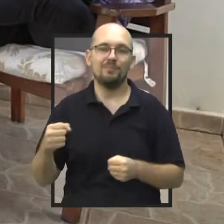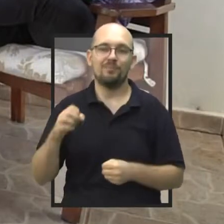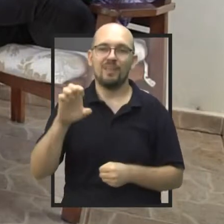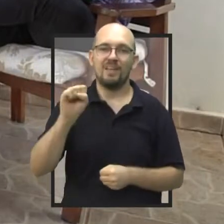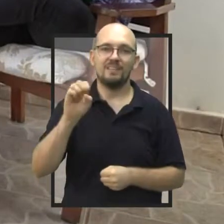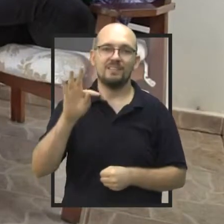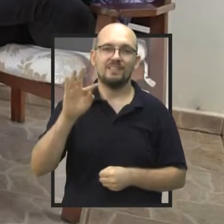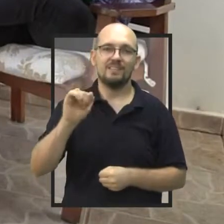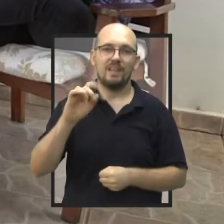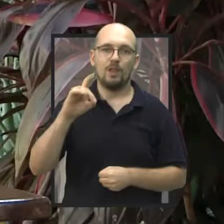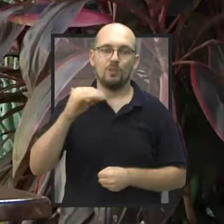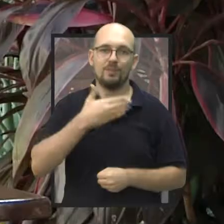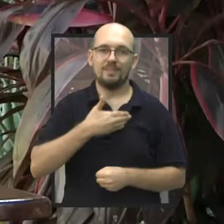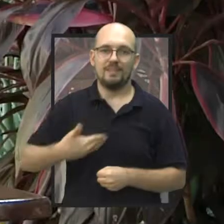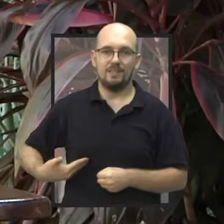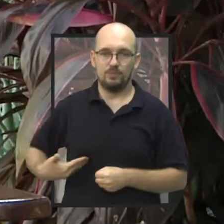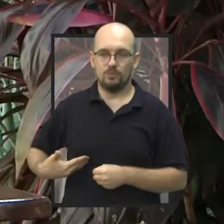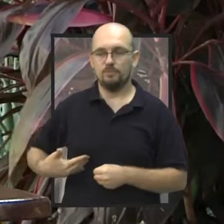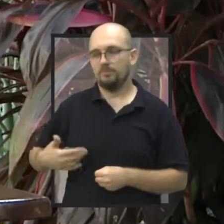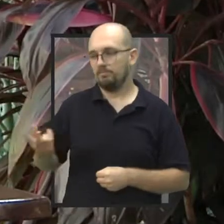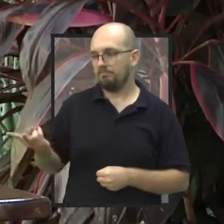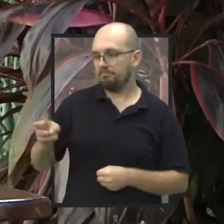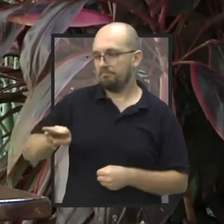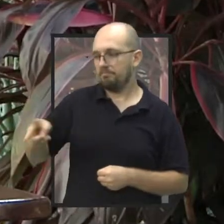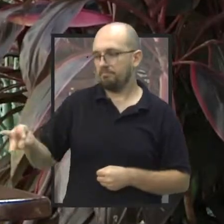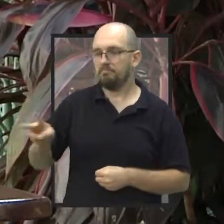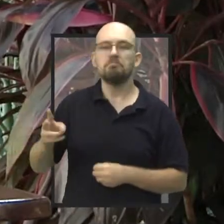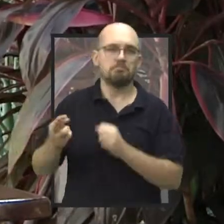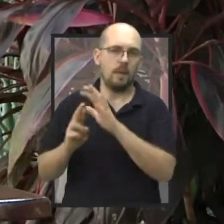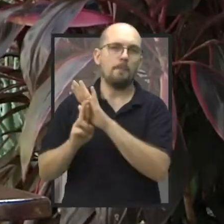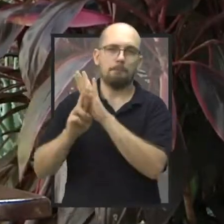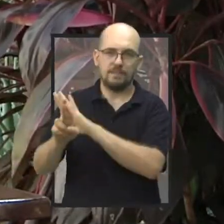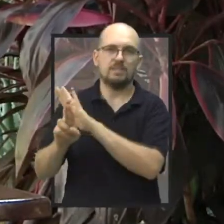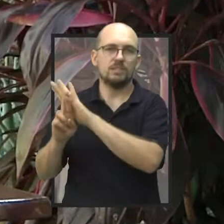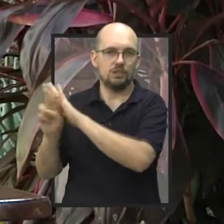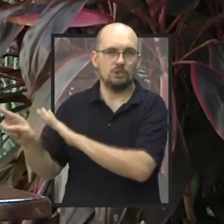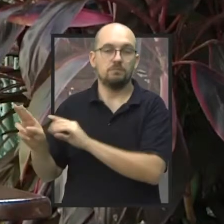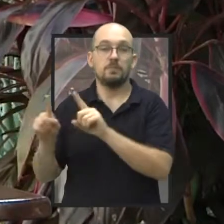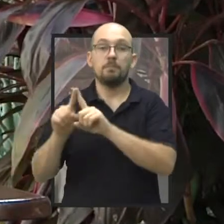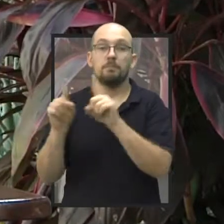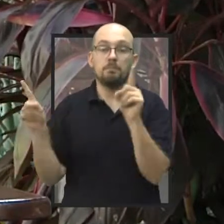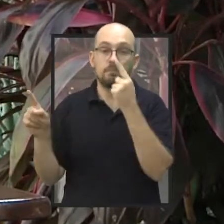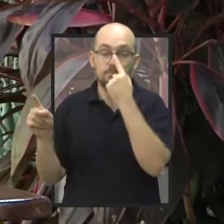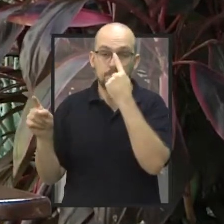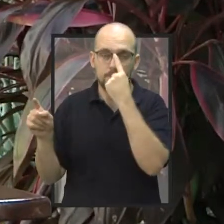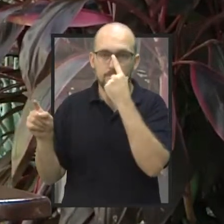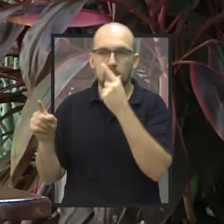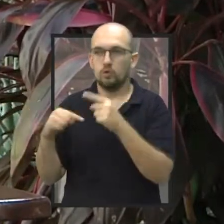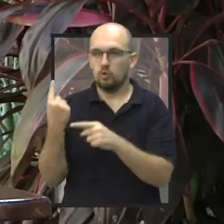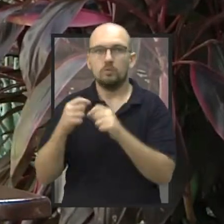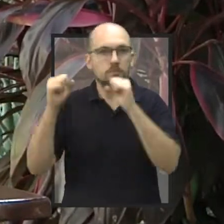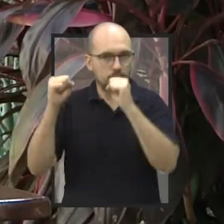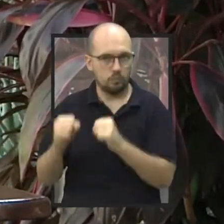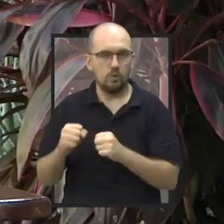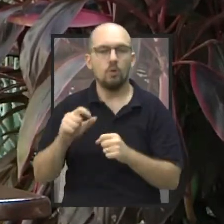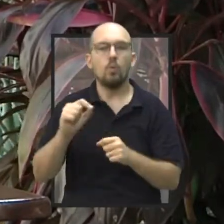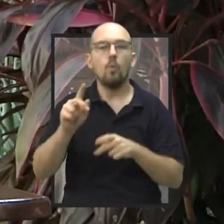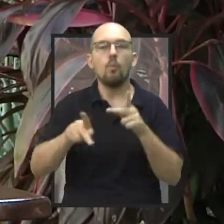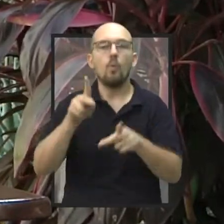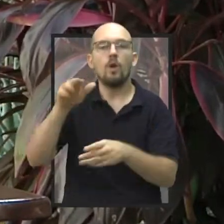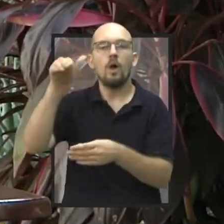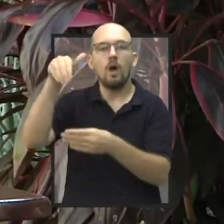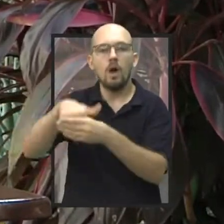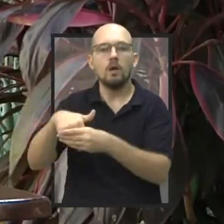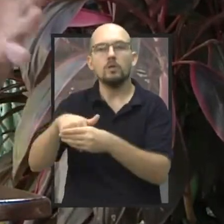poder, ele é representativo. Mas nós podemos instituir, né, por eleição popular,